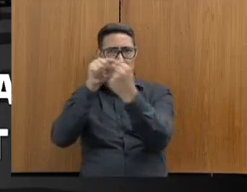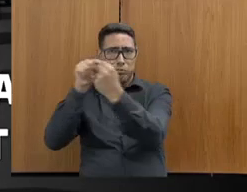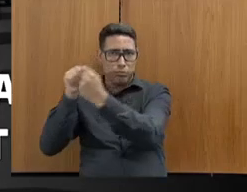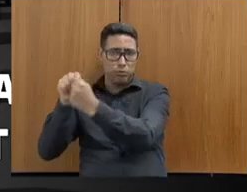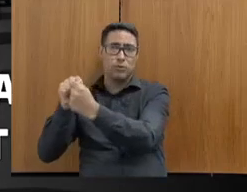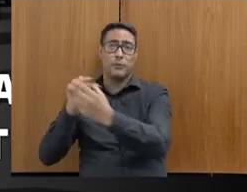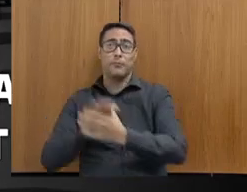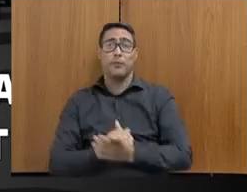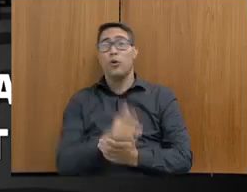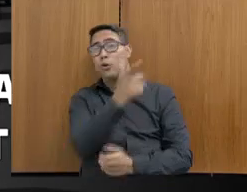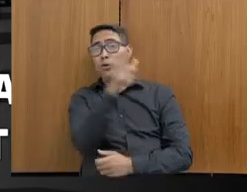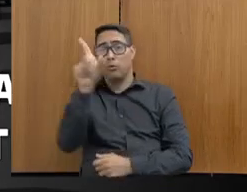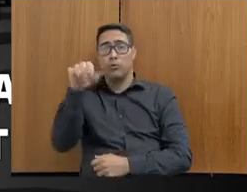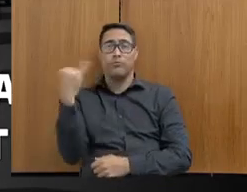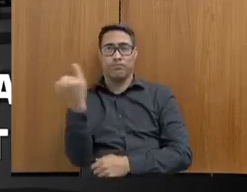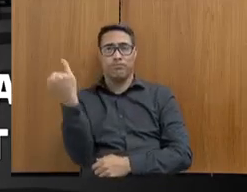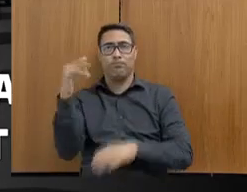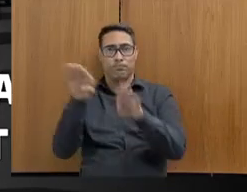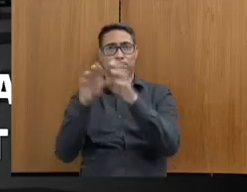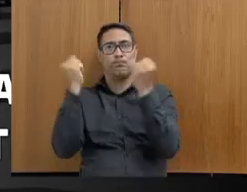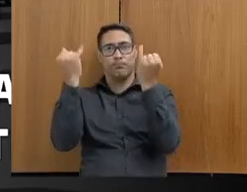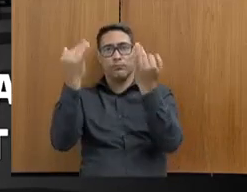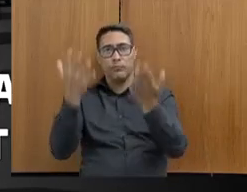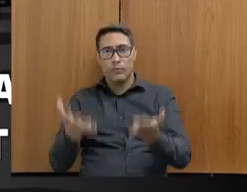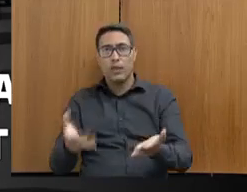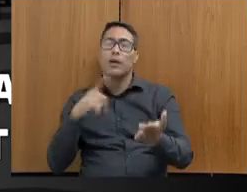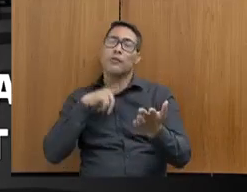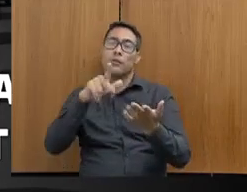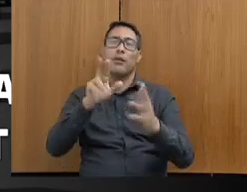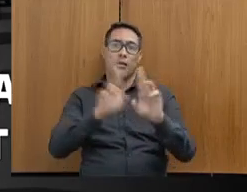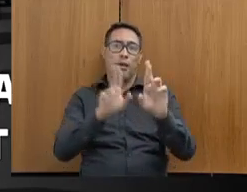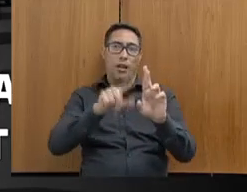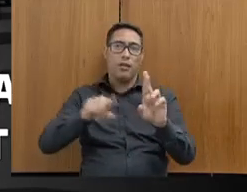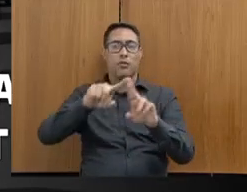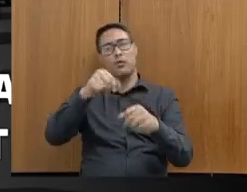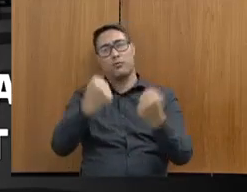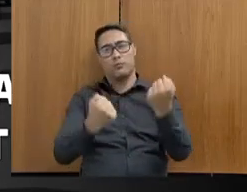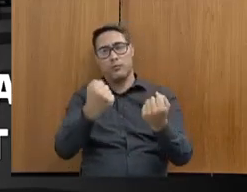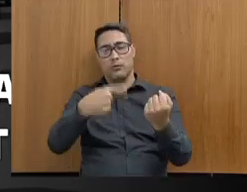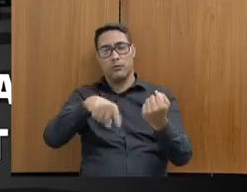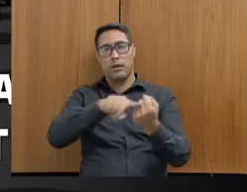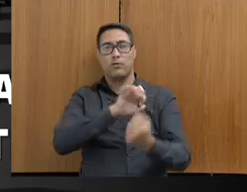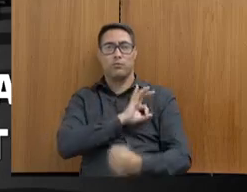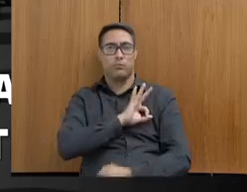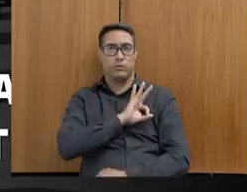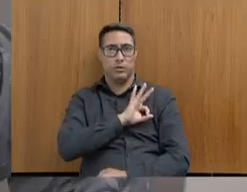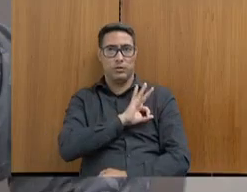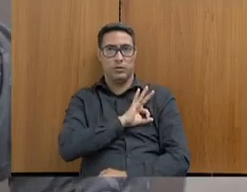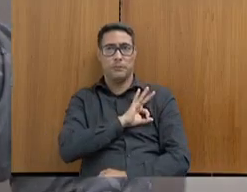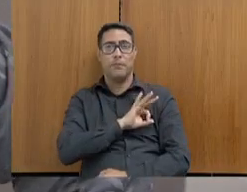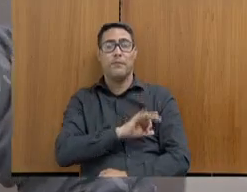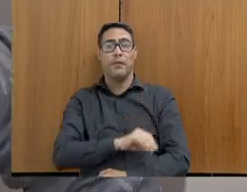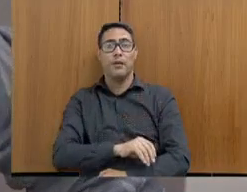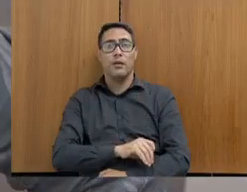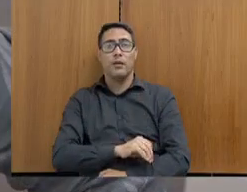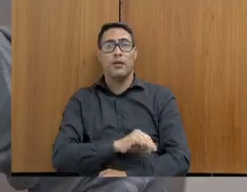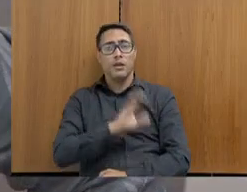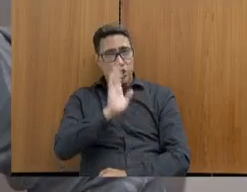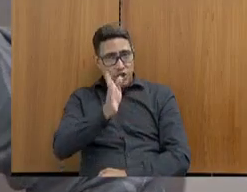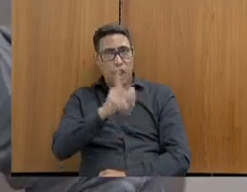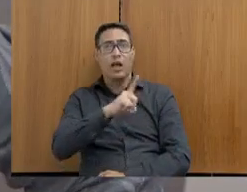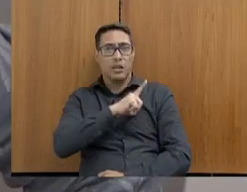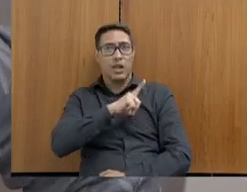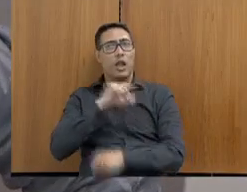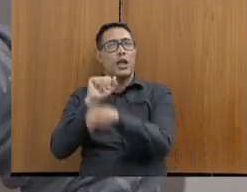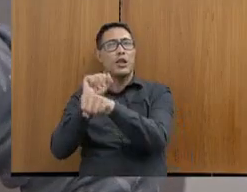outro ponto importante nós dizermos em relação às viaturas que está né já já foram adquiridas estão